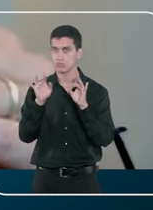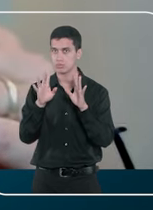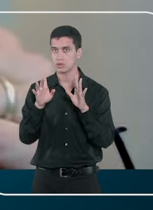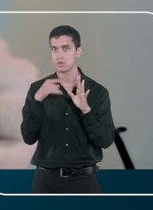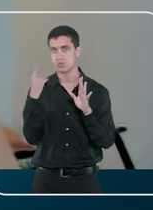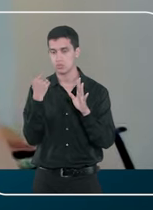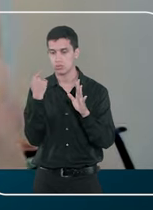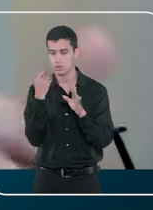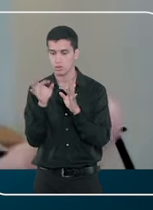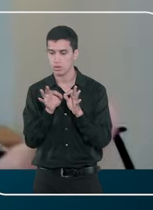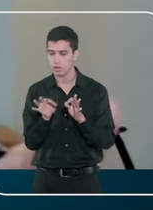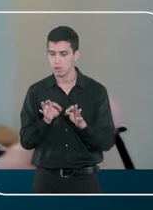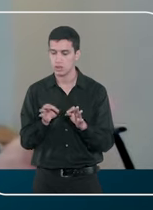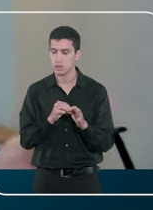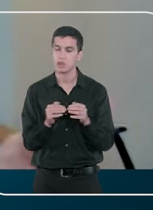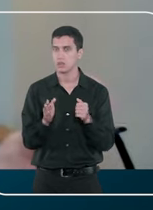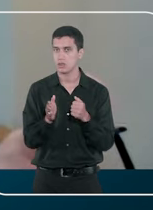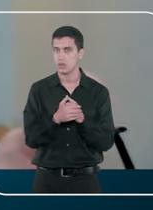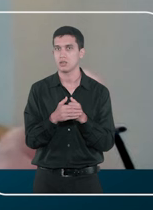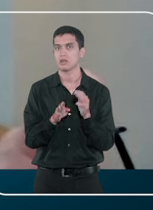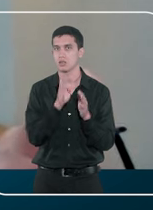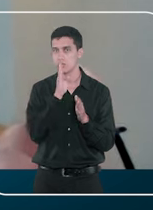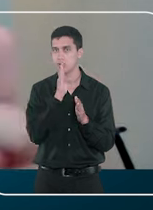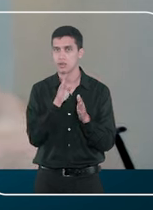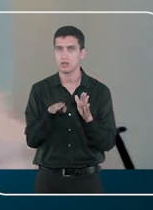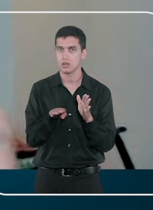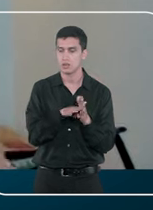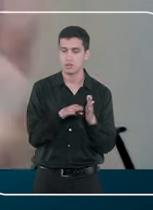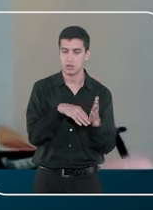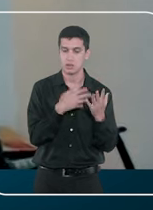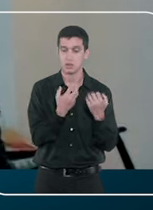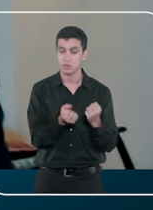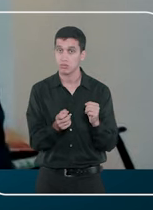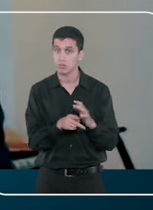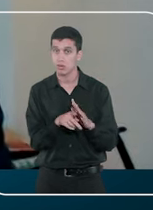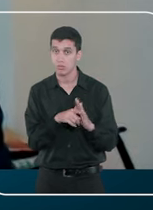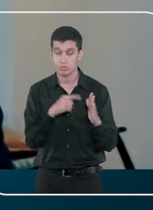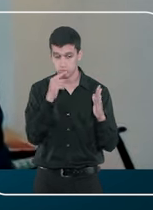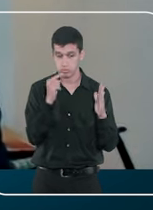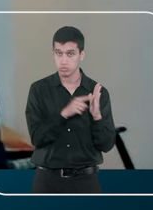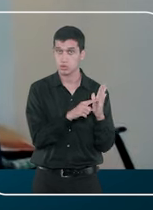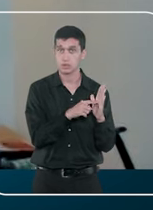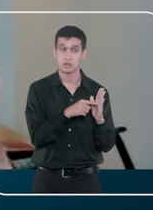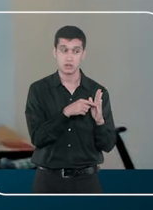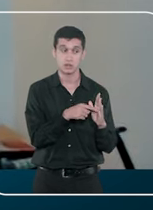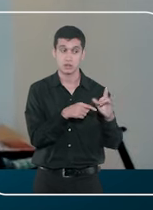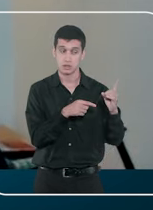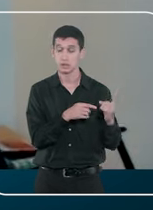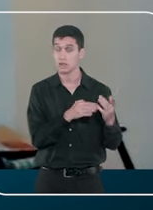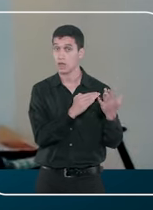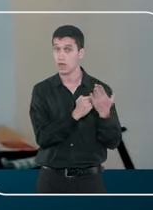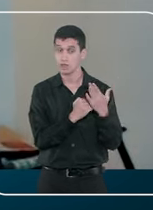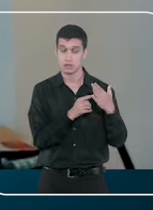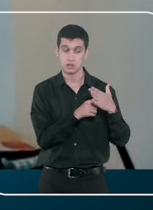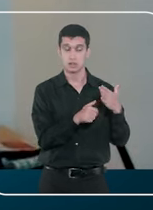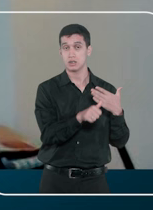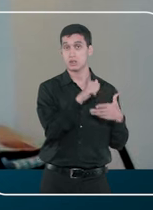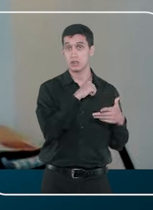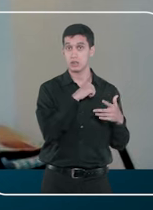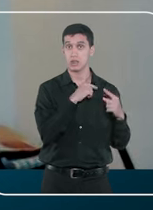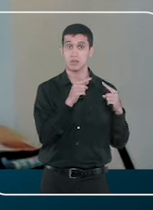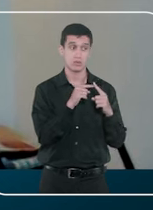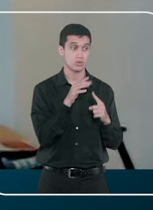produzido, o sigilo vai até o momento de admissibilidade da acusação do colaborador. E em relação aos delatados